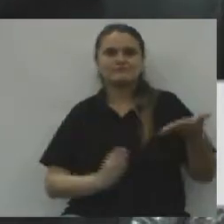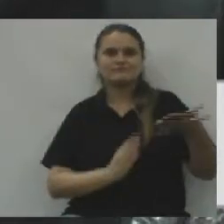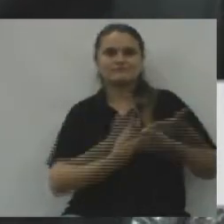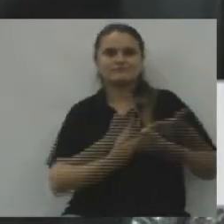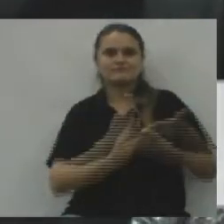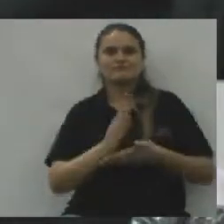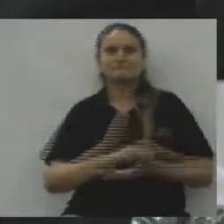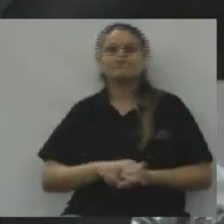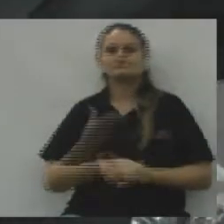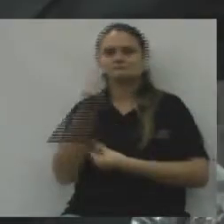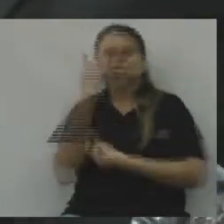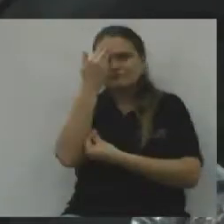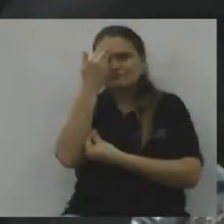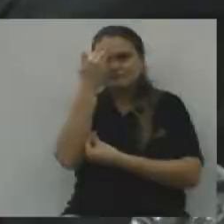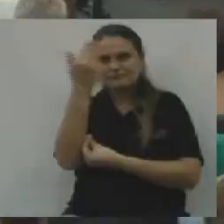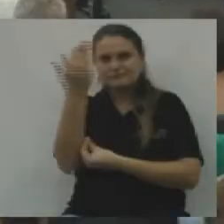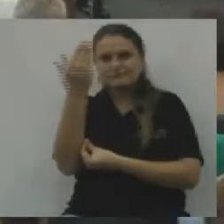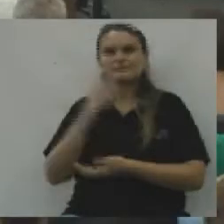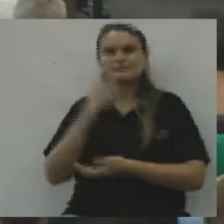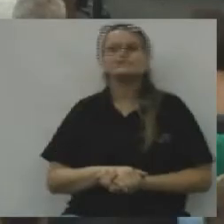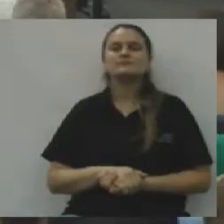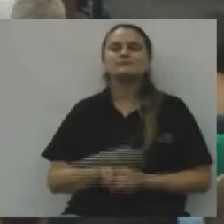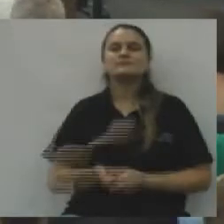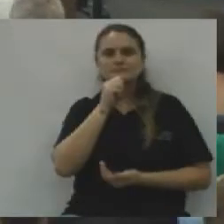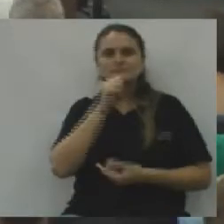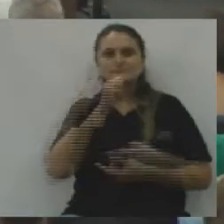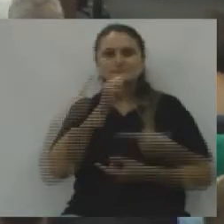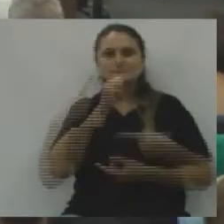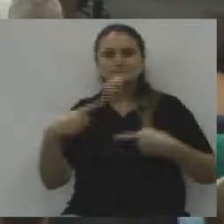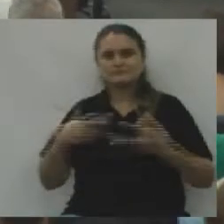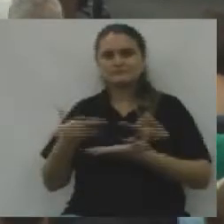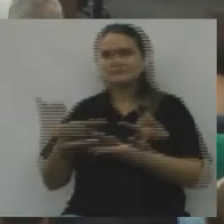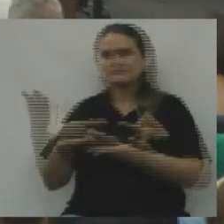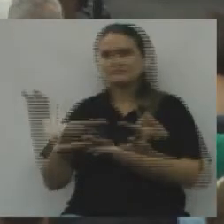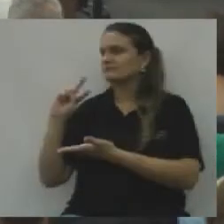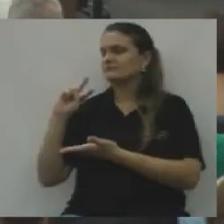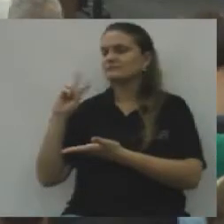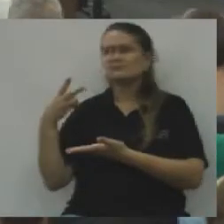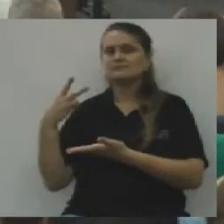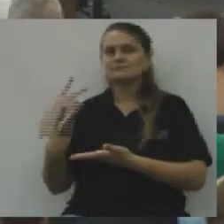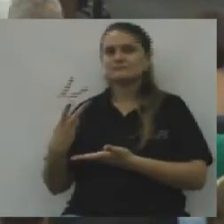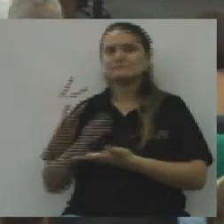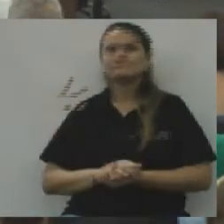Meu muito obrigado. Ainda em discussão, senhores vereadores e vereadoras.